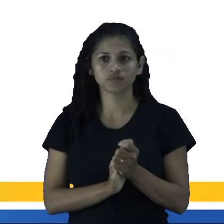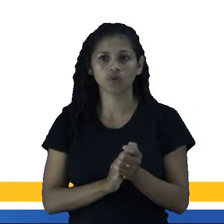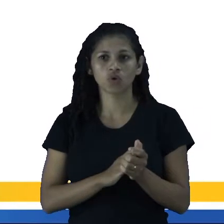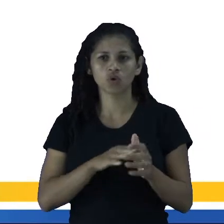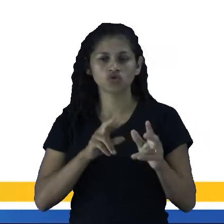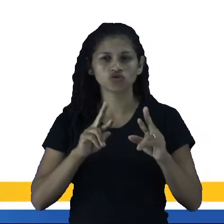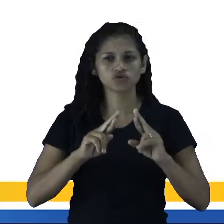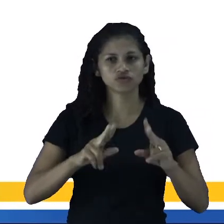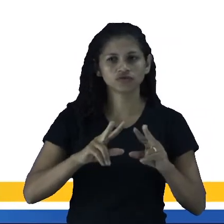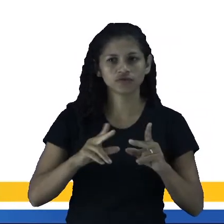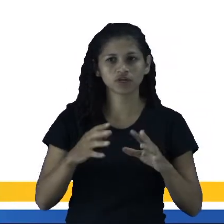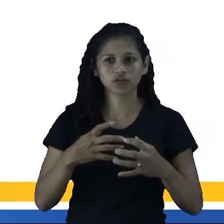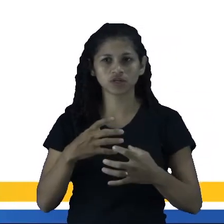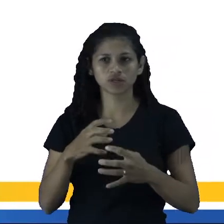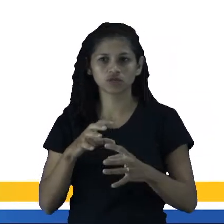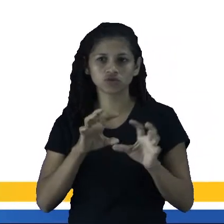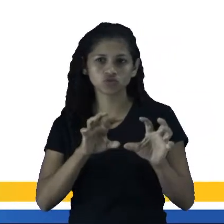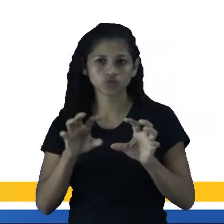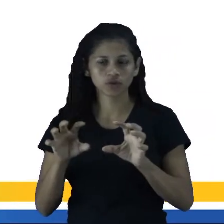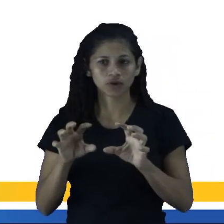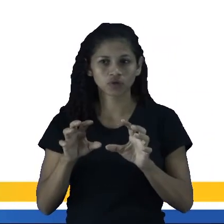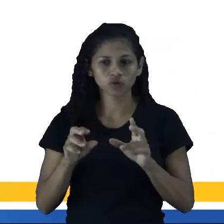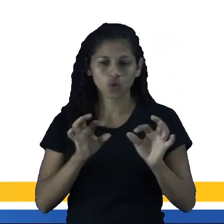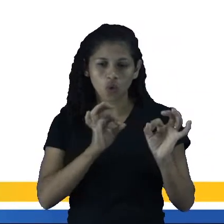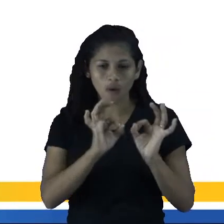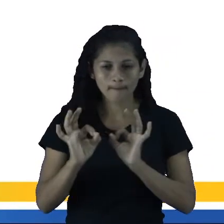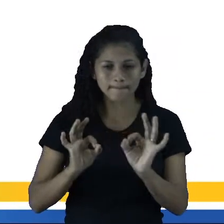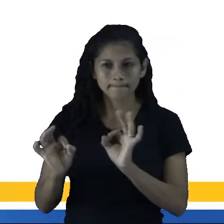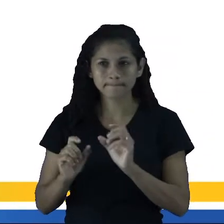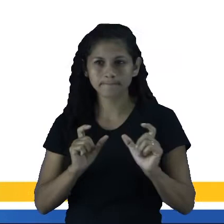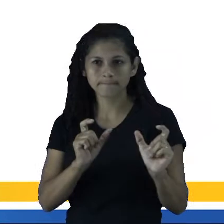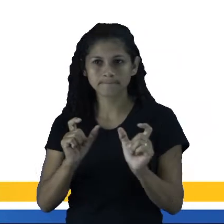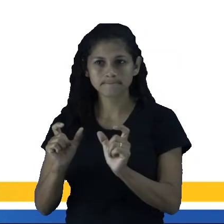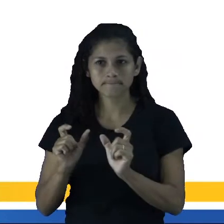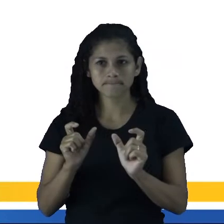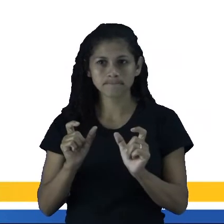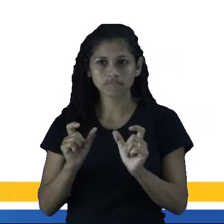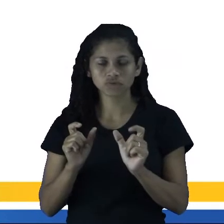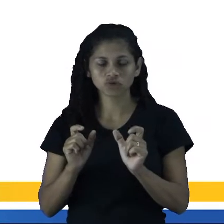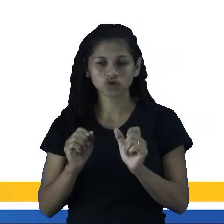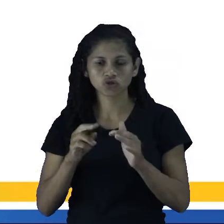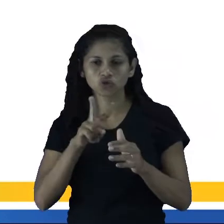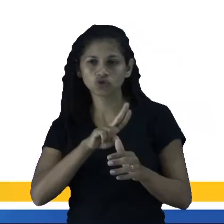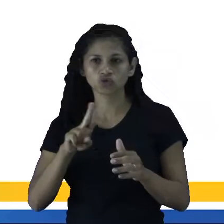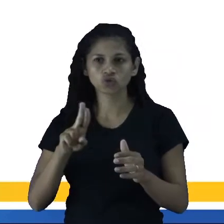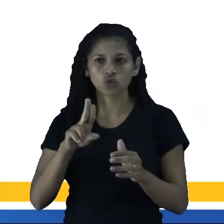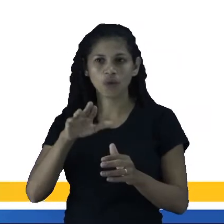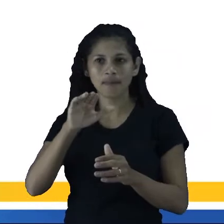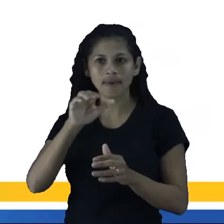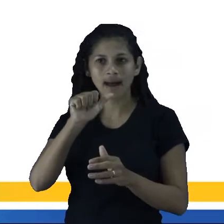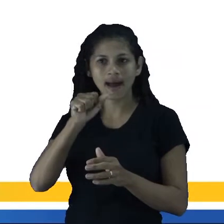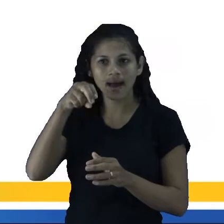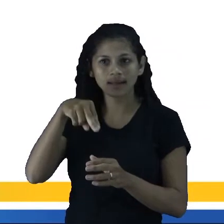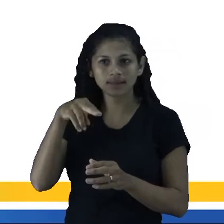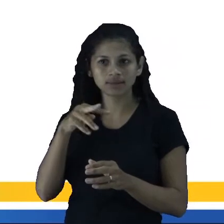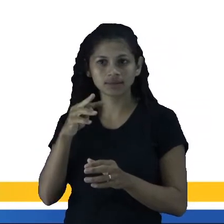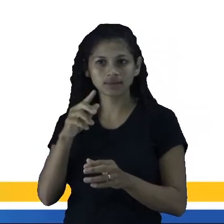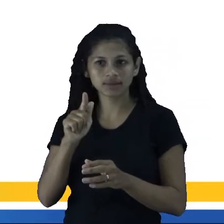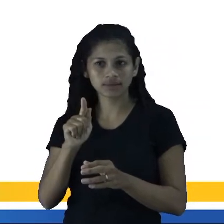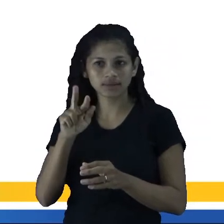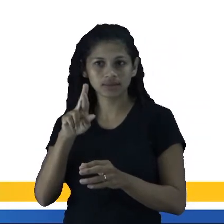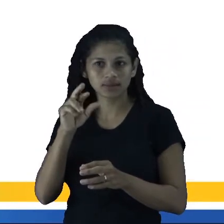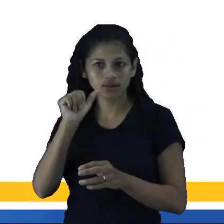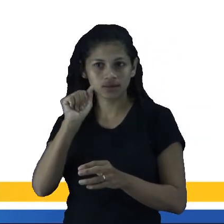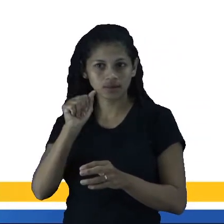palavra são chamados anagramas. Quantos anagramas existem para a palavra pato? Espera